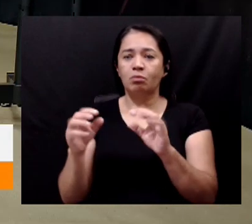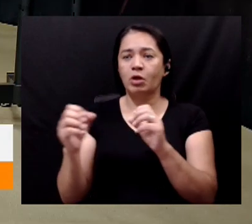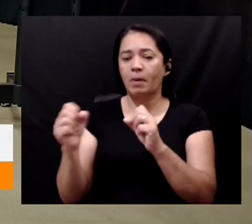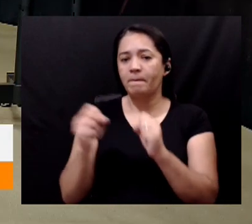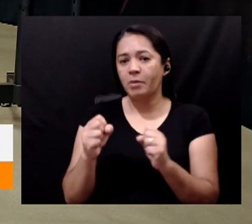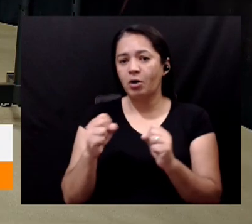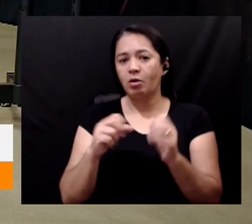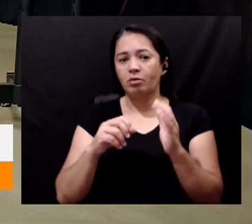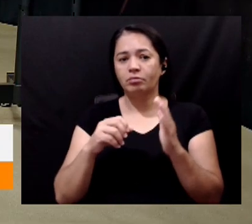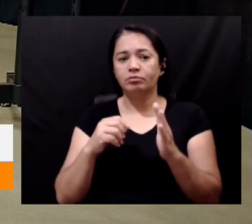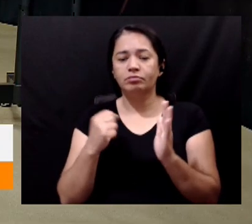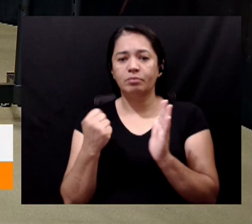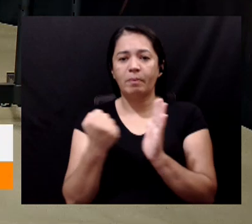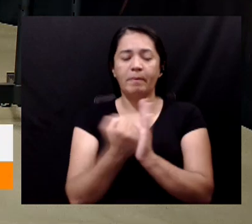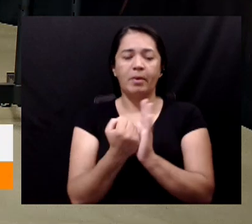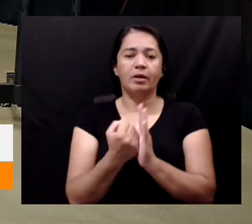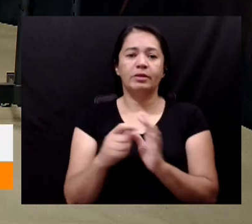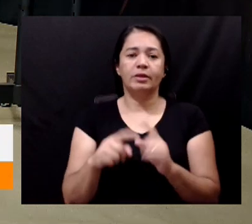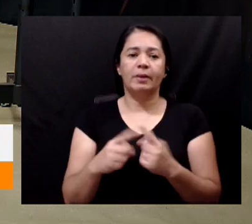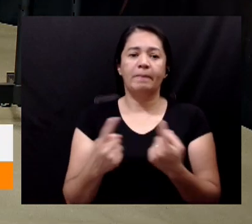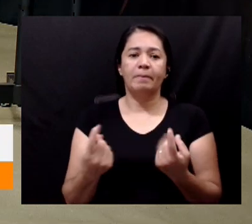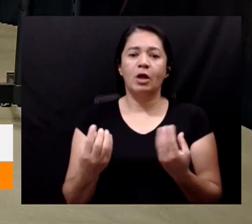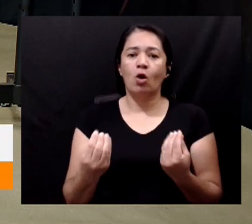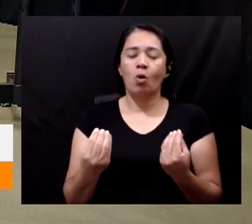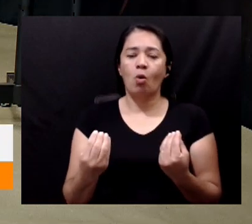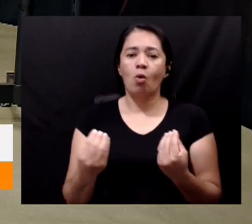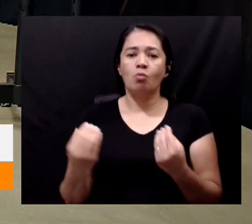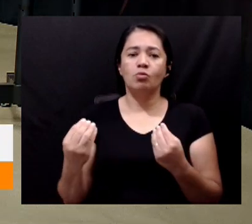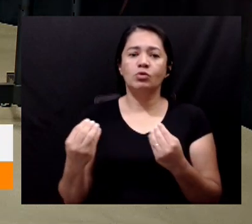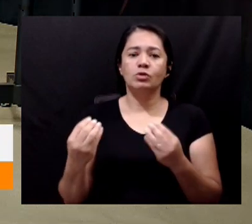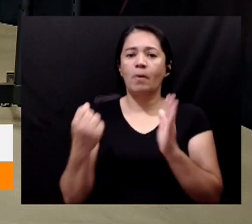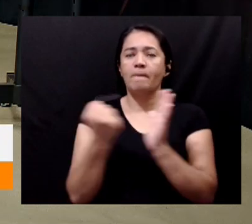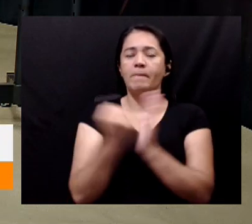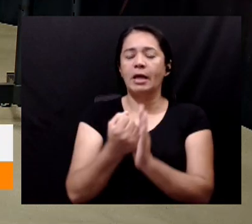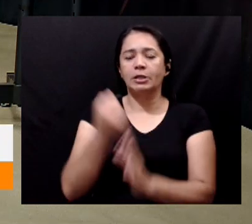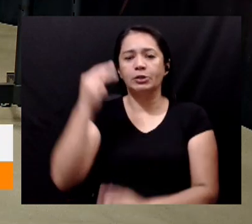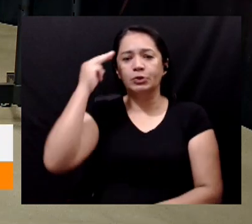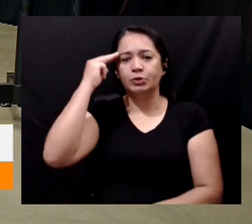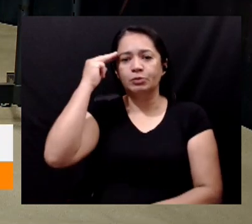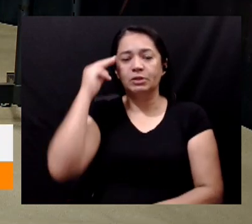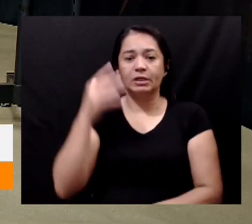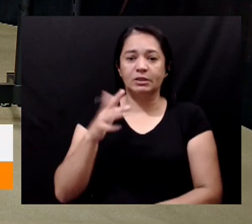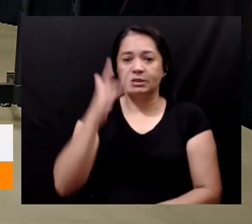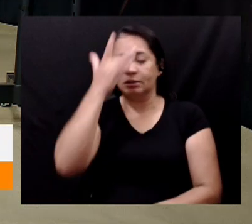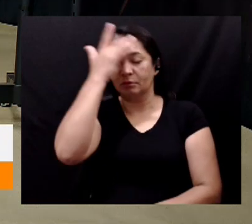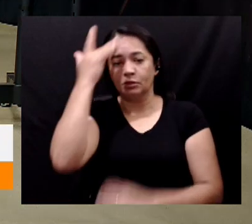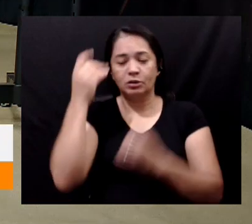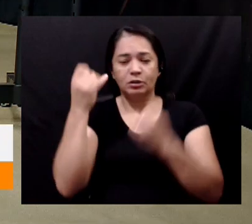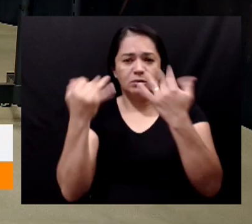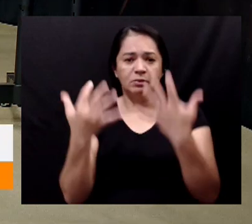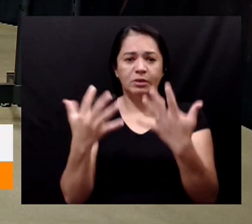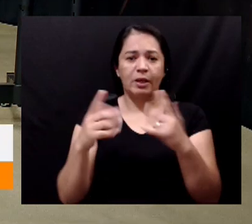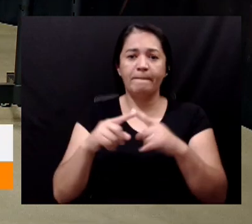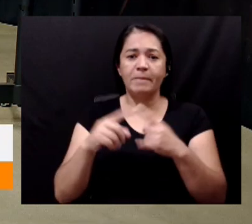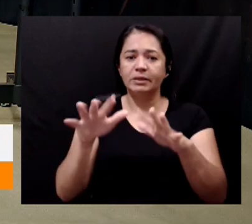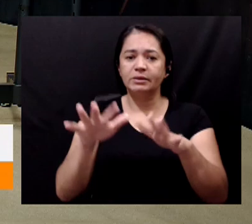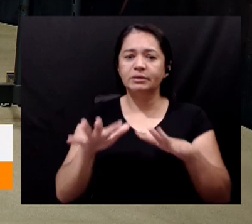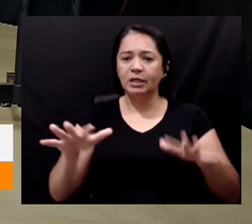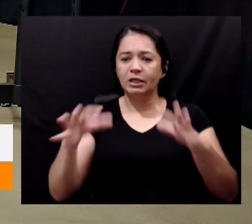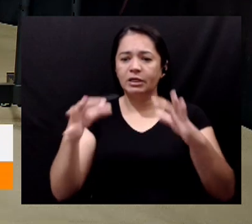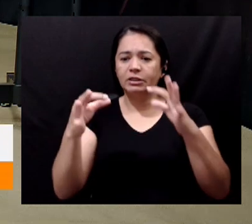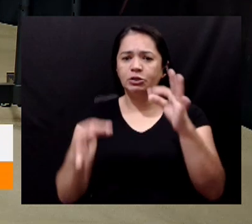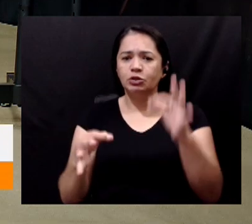nossa psicóloga sobre esse impacto, né, mental que muitas pessoas falam. Mas na questão jurídica, doutor Márcio, qual que é